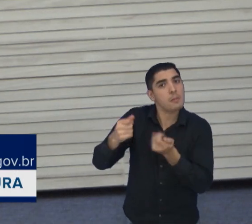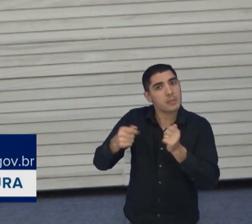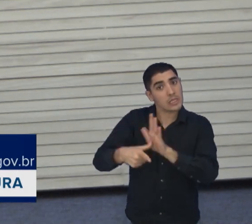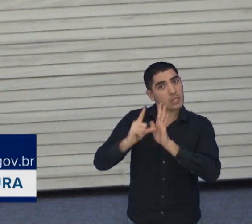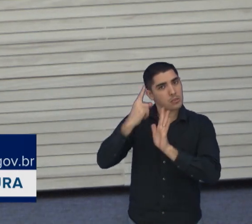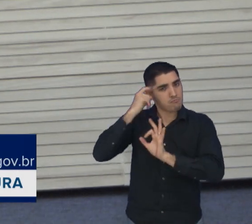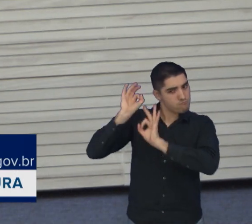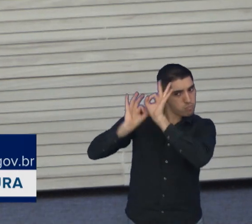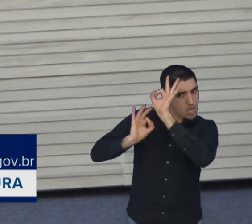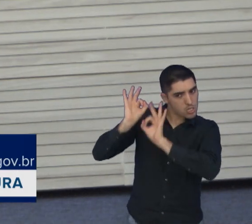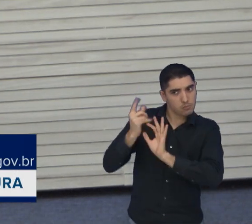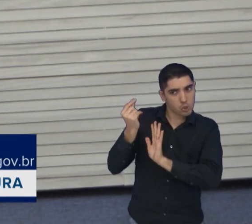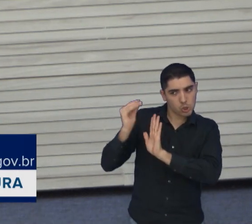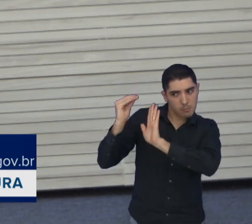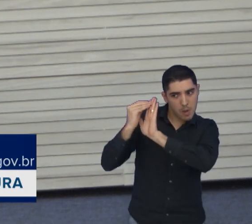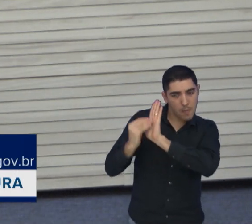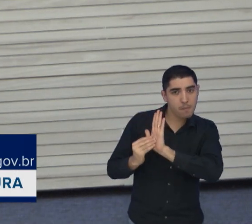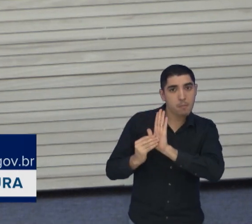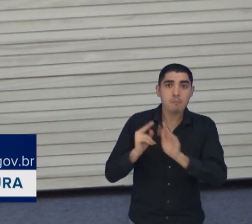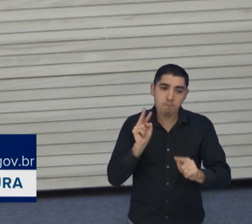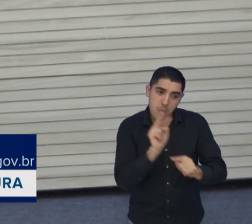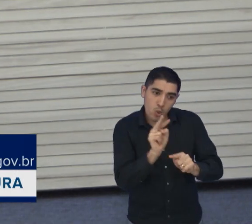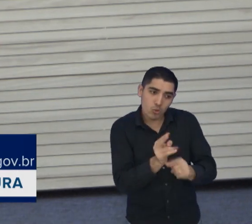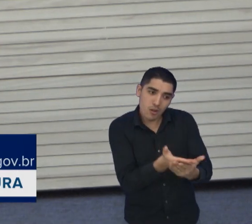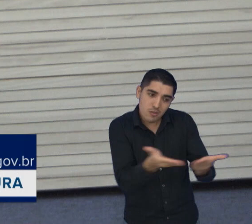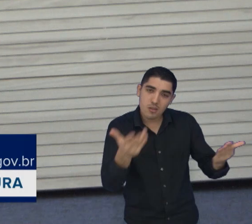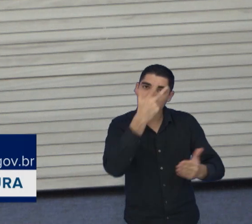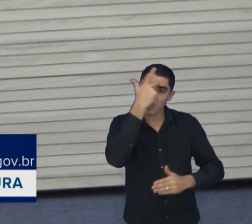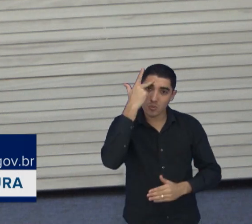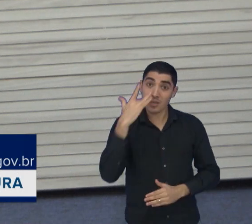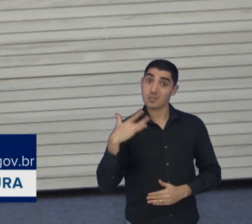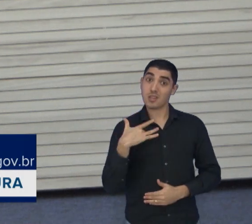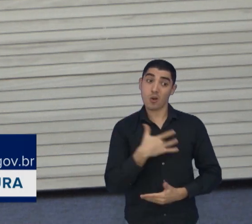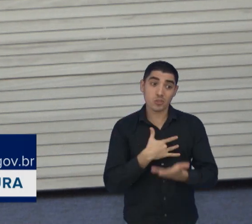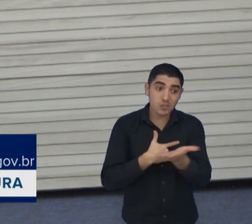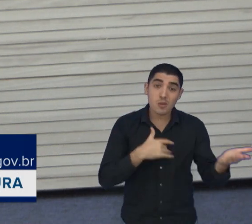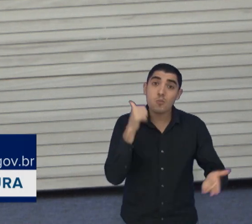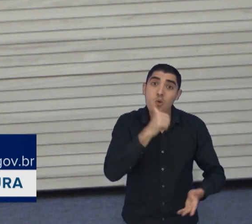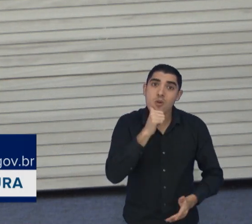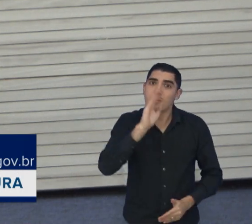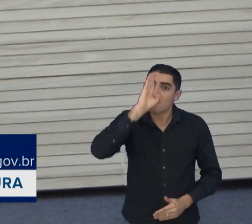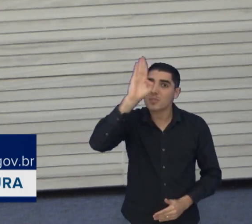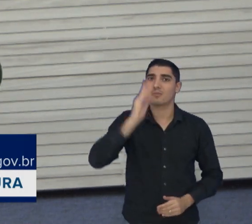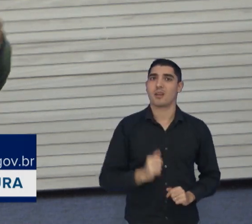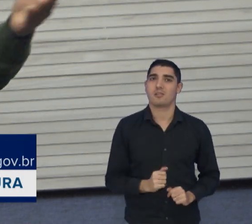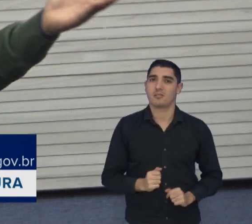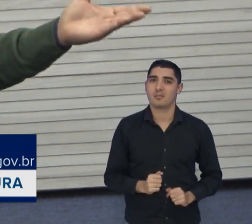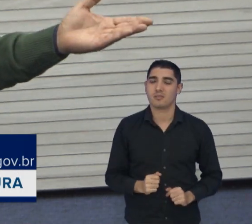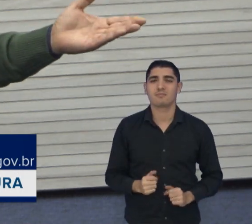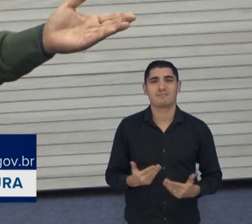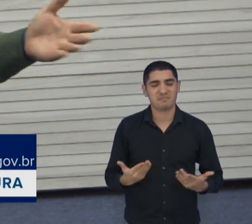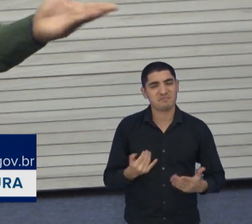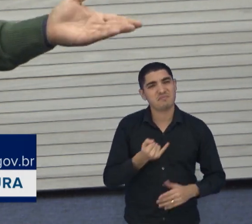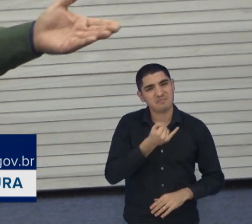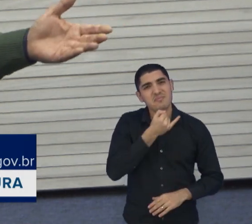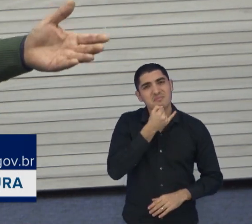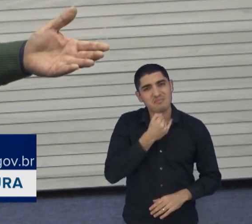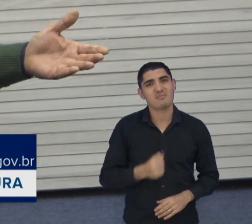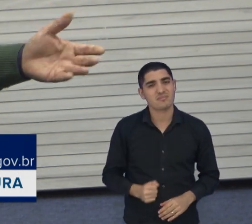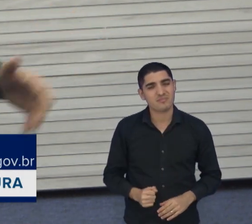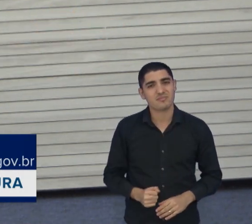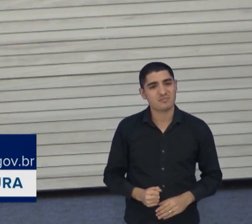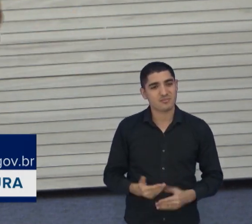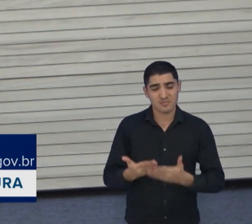financeiro para cuidar de gente, cuidar da saúde das mulheres, principalmente, que é esse projeto. Então, lamentavelmente, os